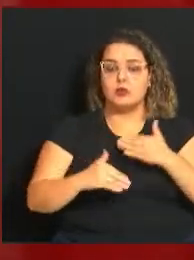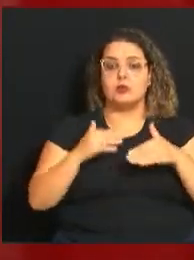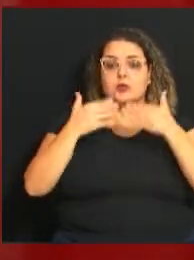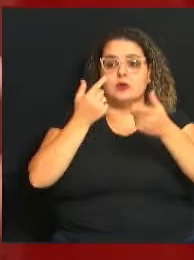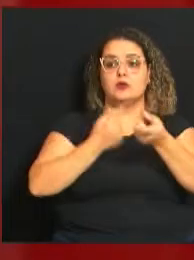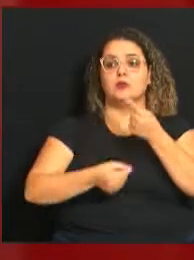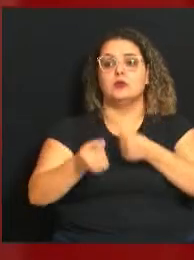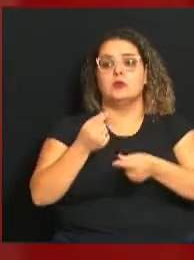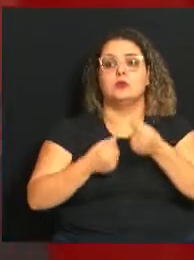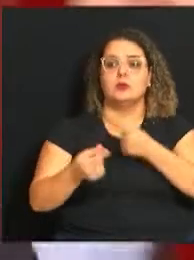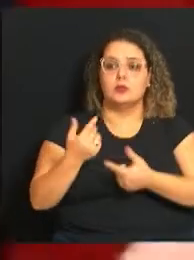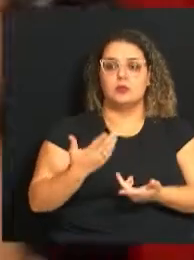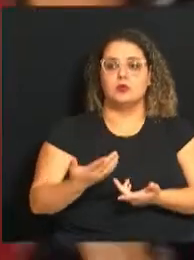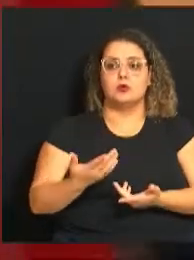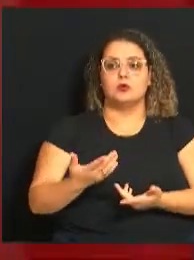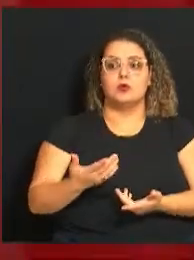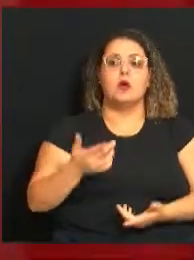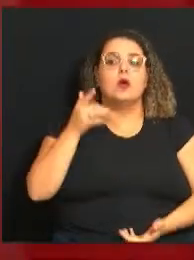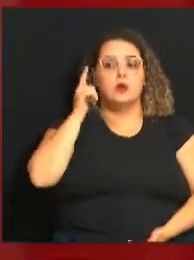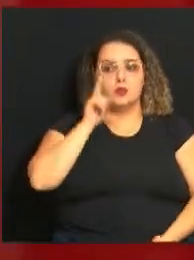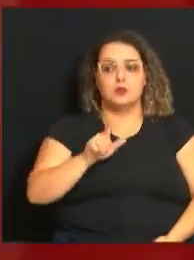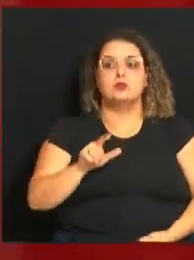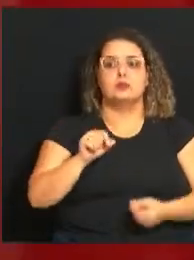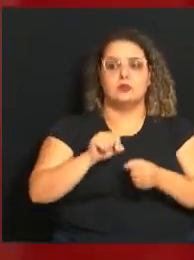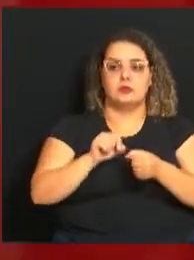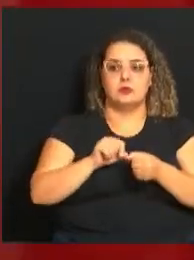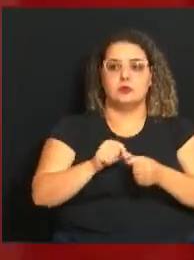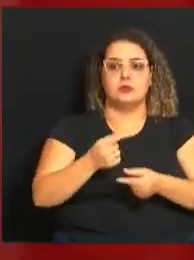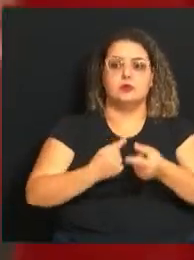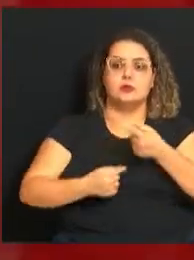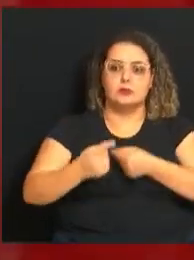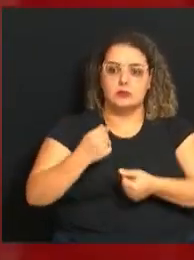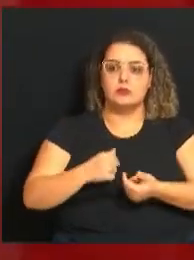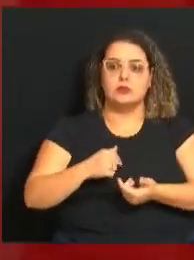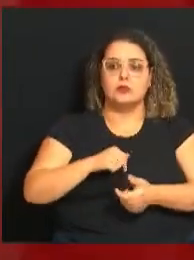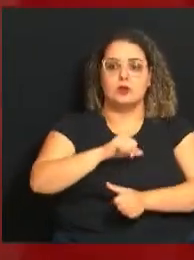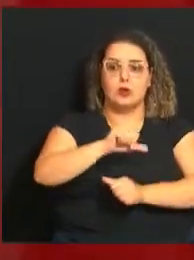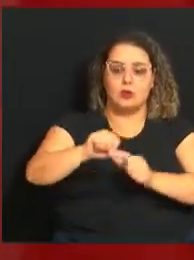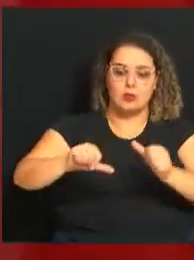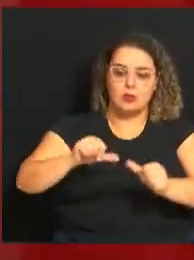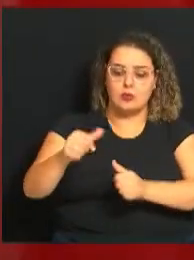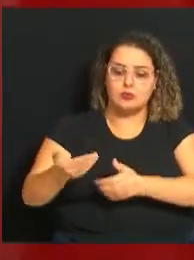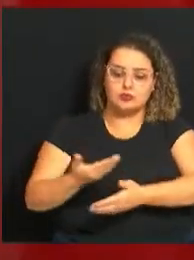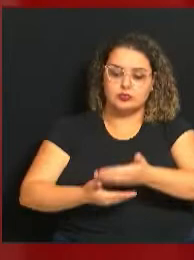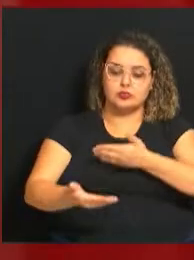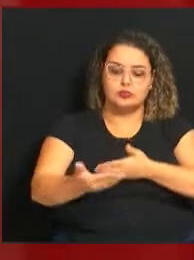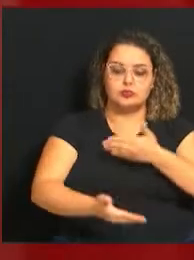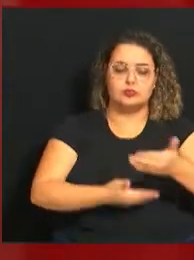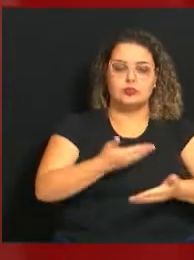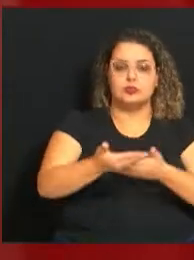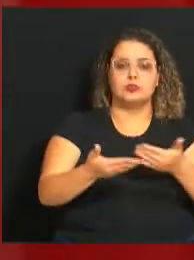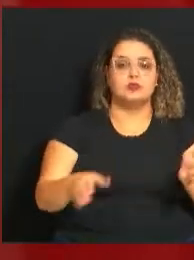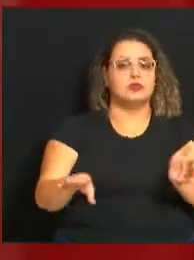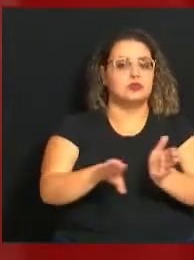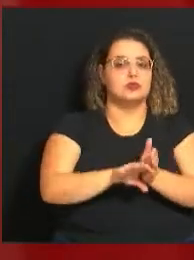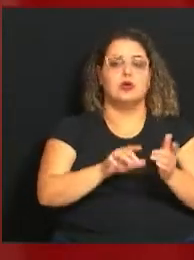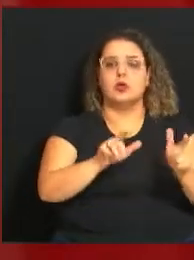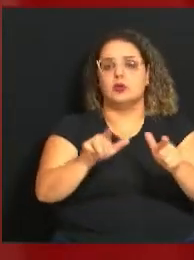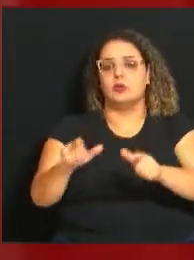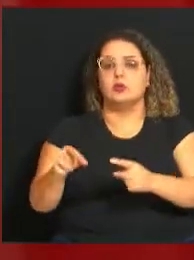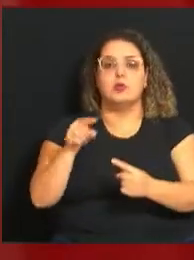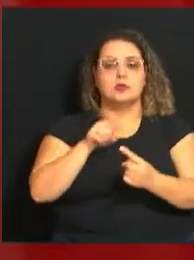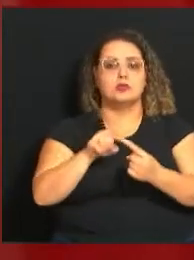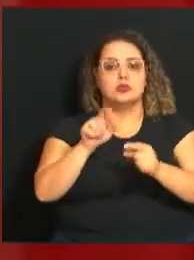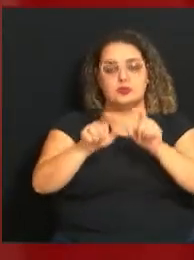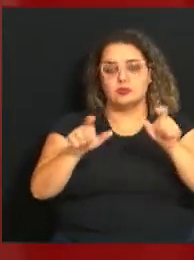né? Através disso você consegue fazer a economia girar e chegar até o local do trabalho ou um lazer, enfim. É um desenvolvimento